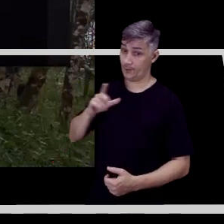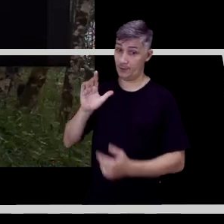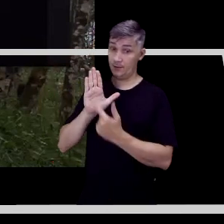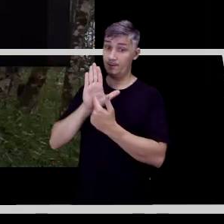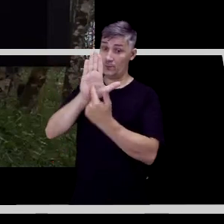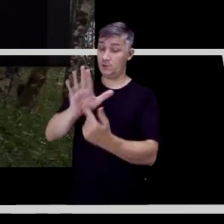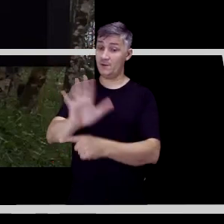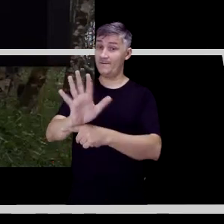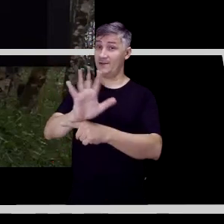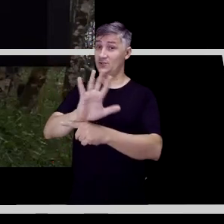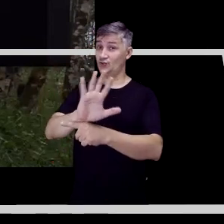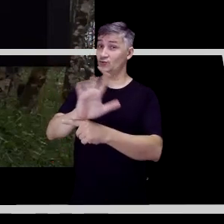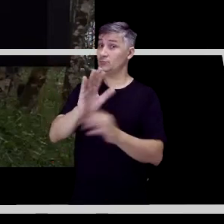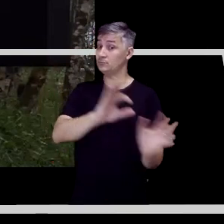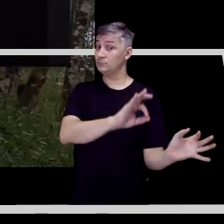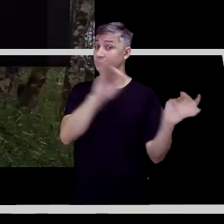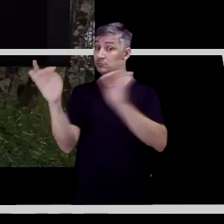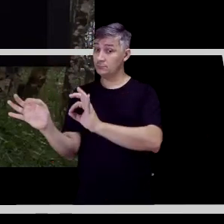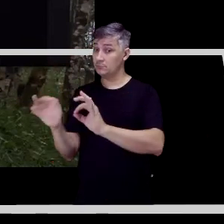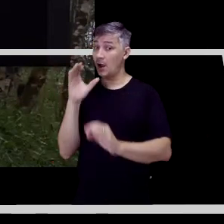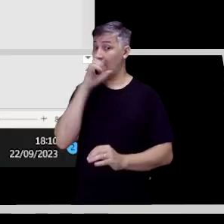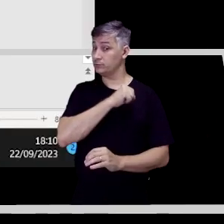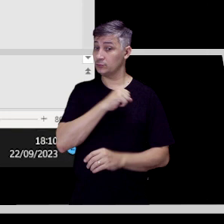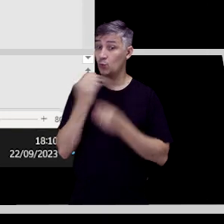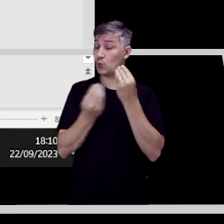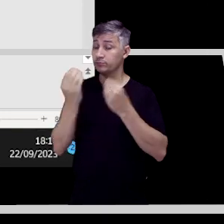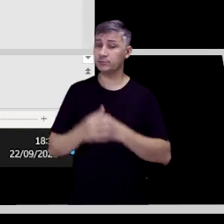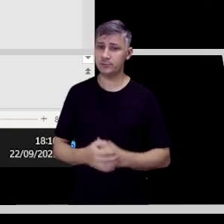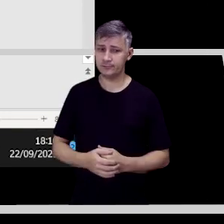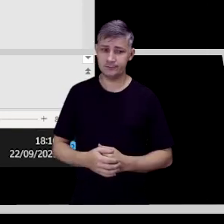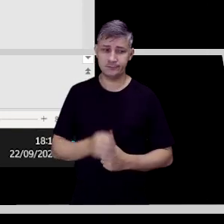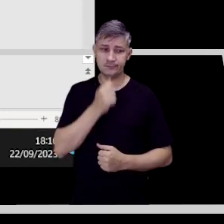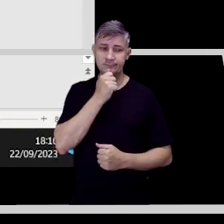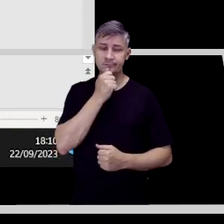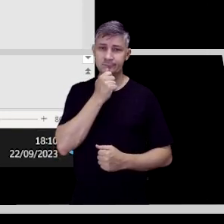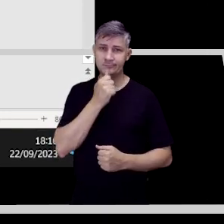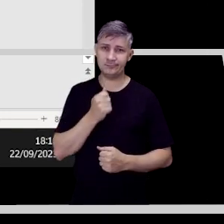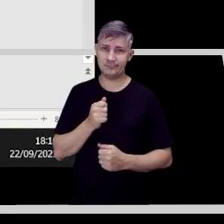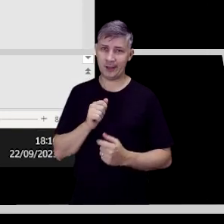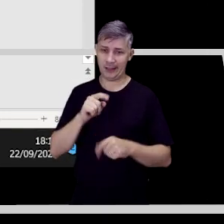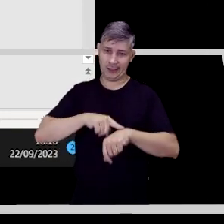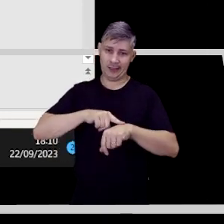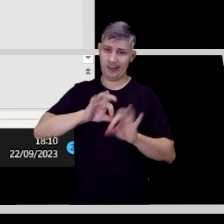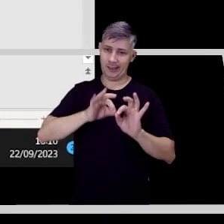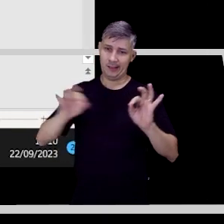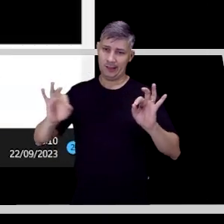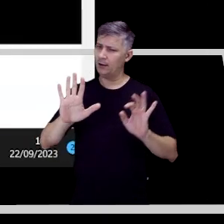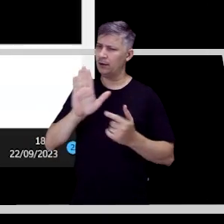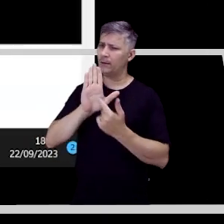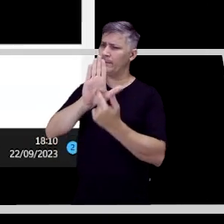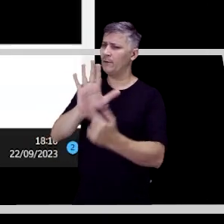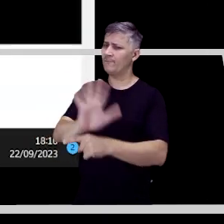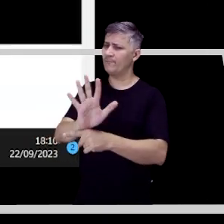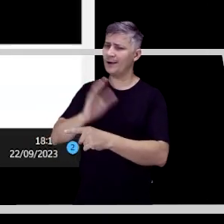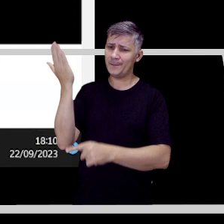Aqui só, então, eu gostaria de mostrar um videozinho, rapidamente, se eu já não estiver me estendendo muito de tempo,